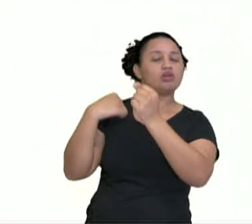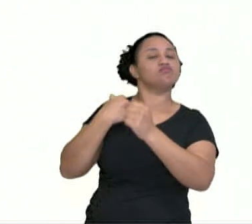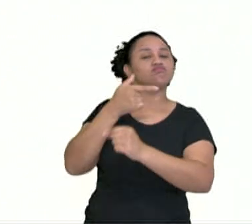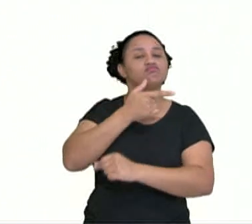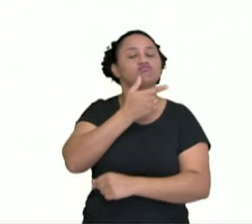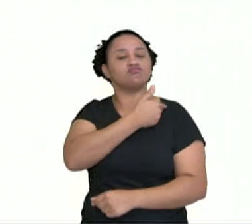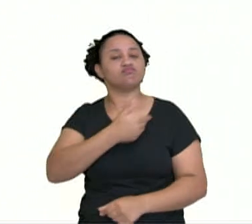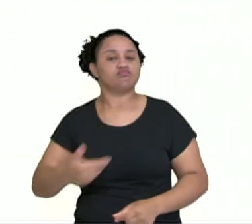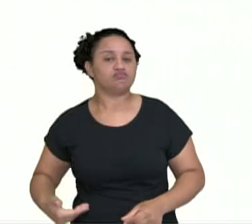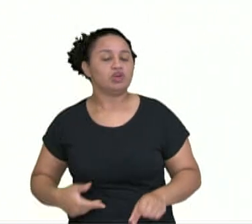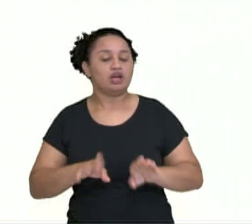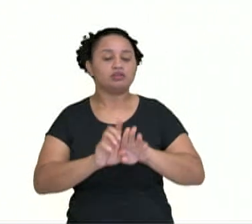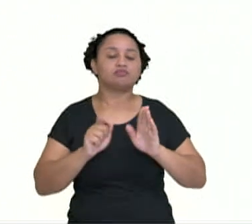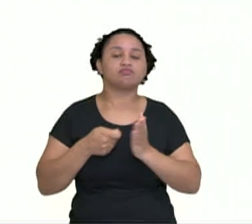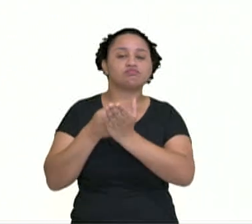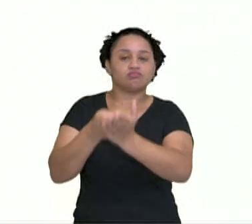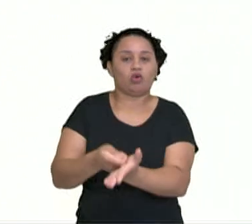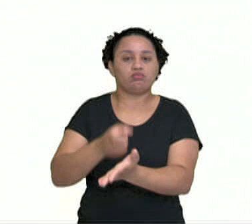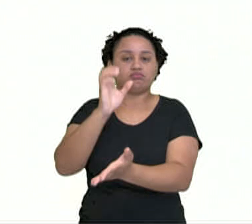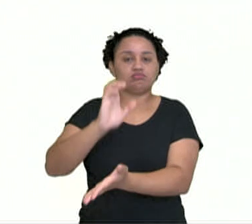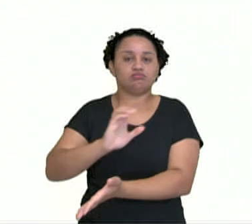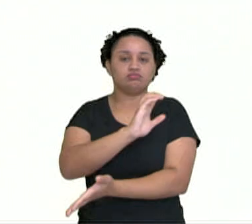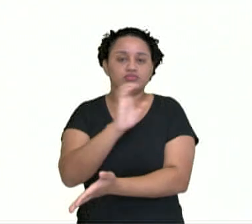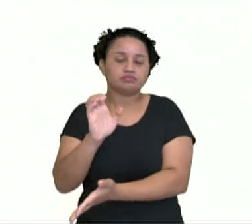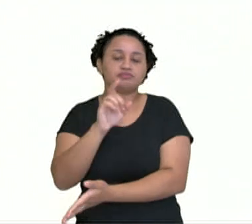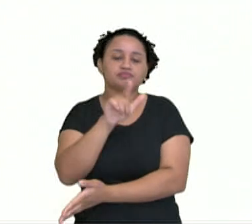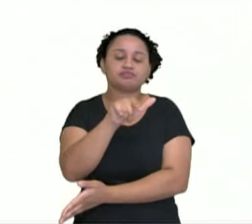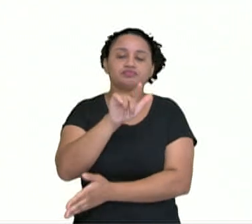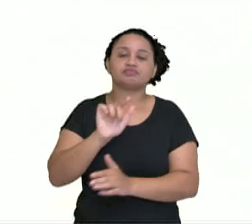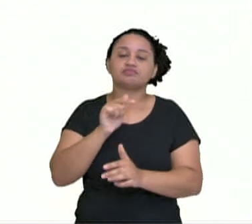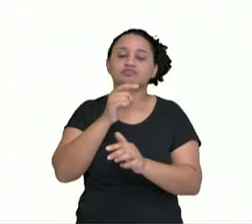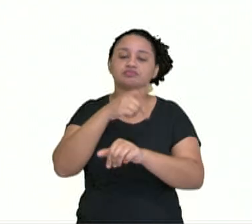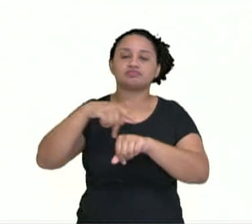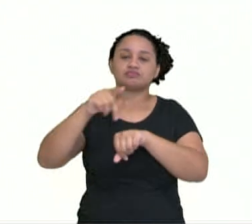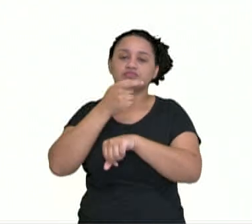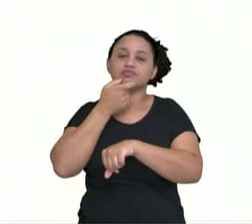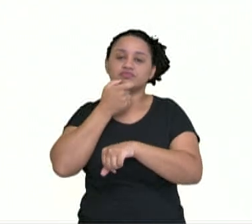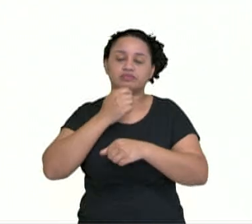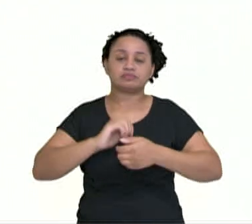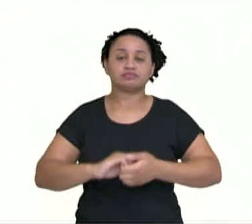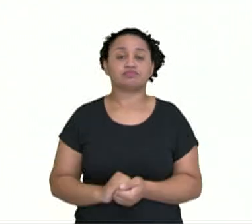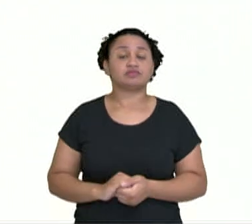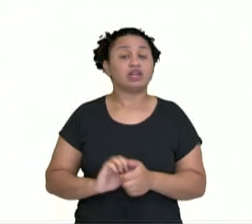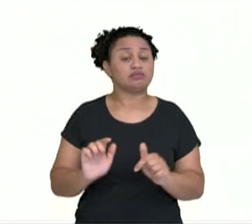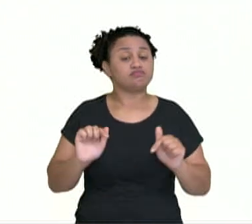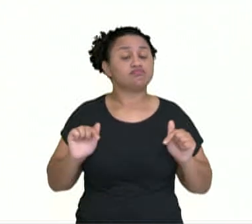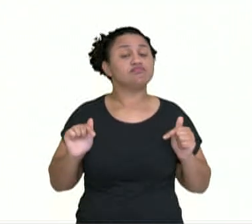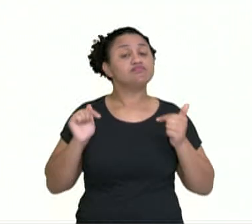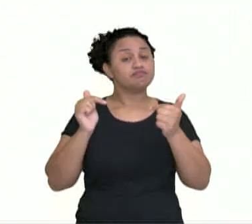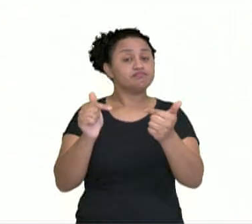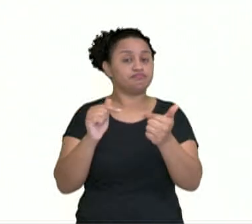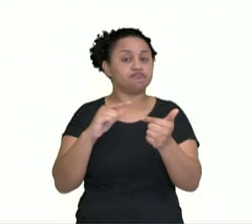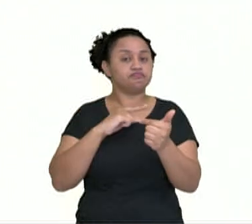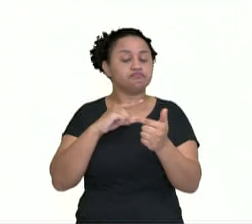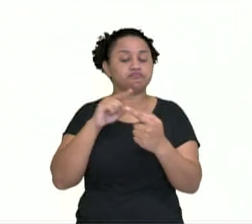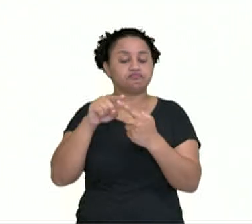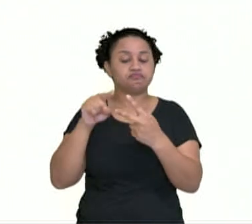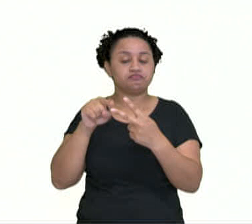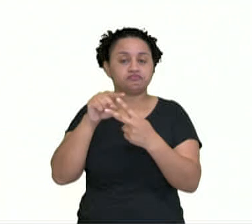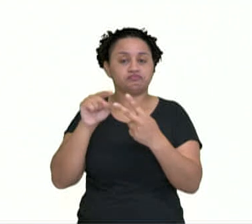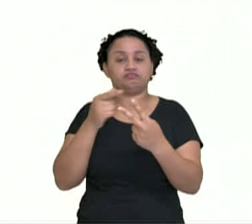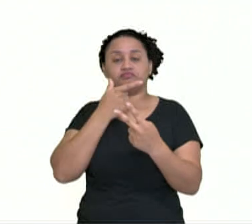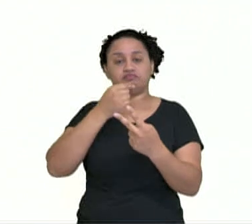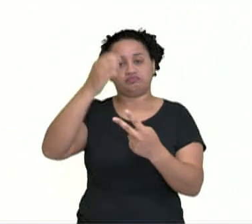governar e impor o catolicismo na Inglaterra. Essas medidas tomadas por Carlos II